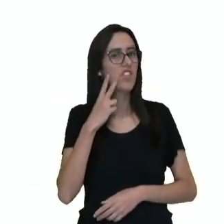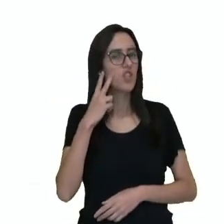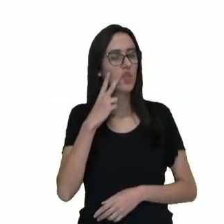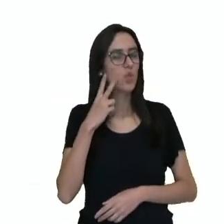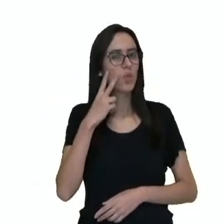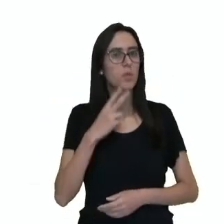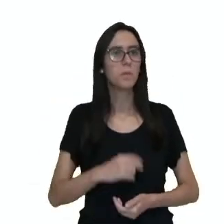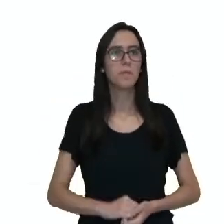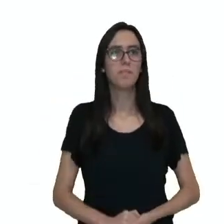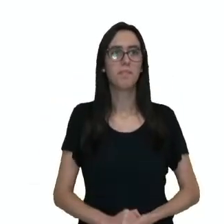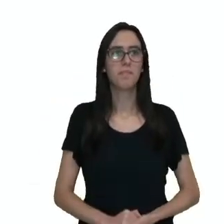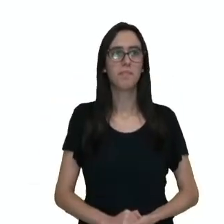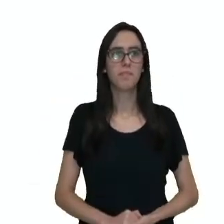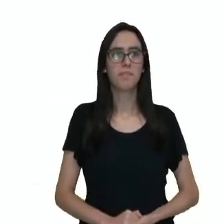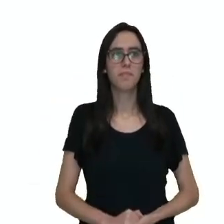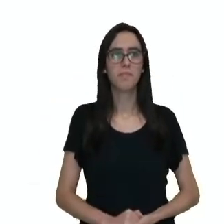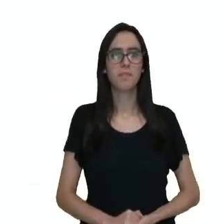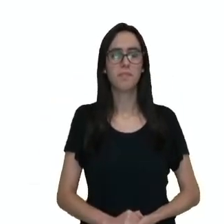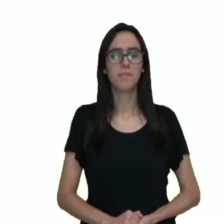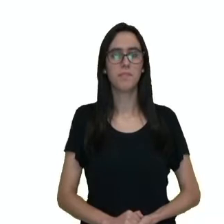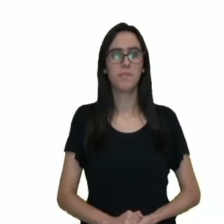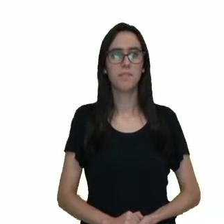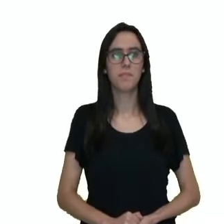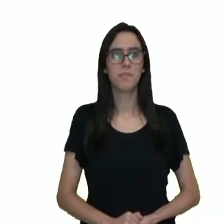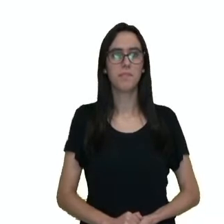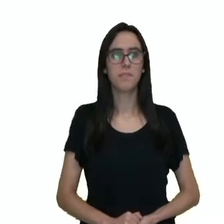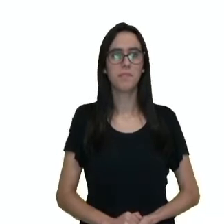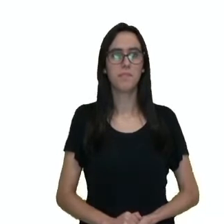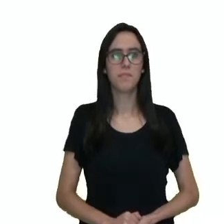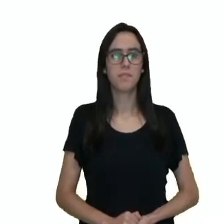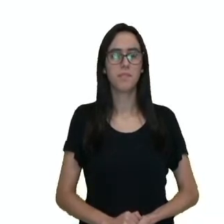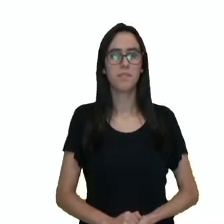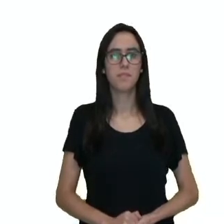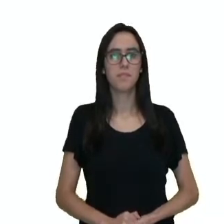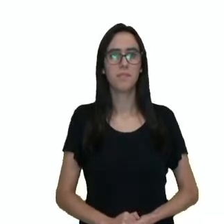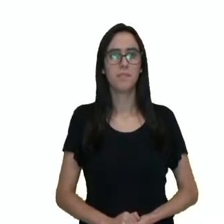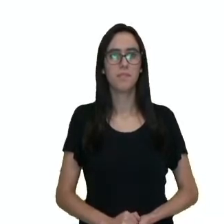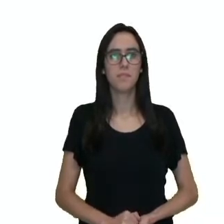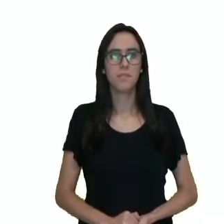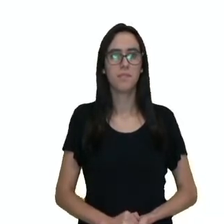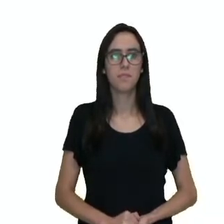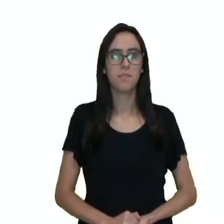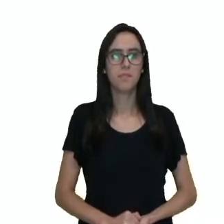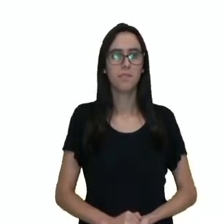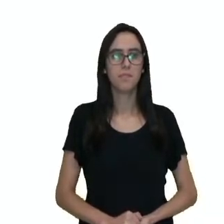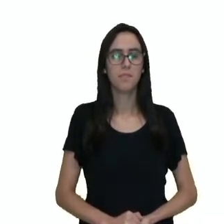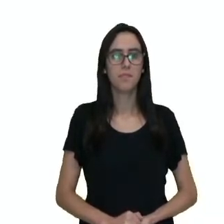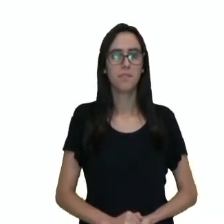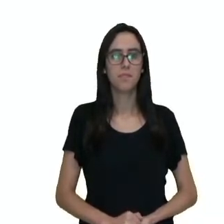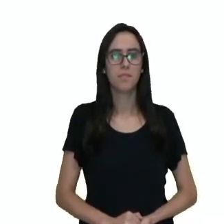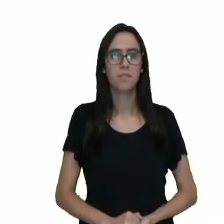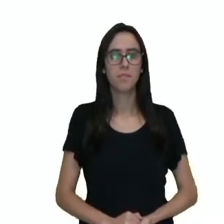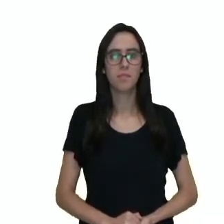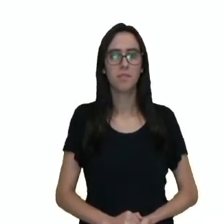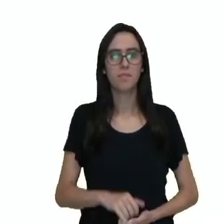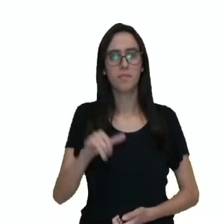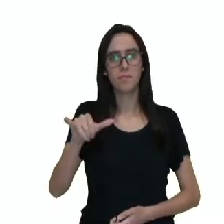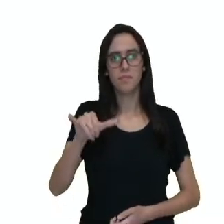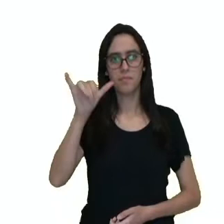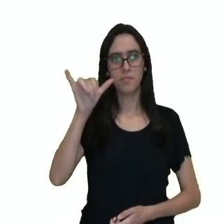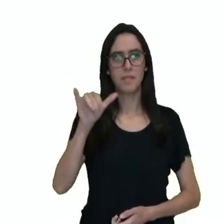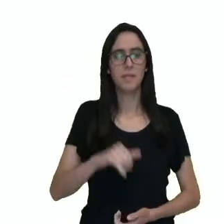tá? Windsurf. X, xilófono. I, né? O Y,